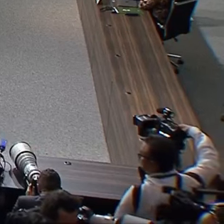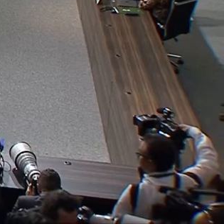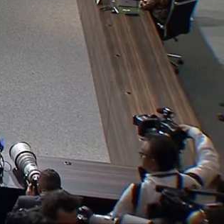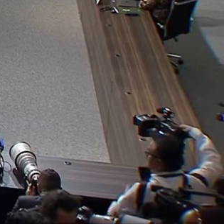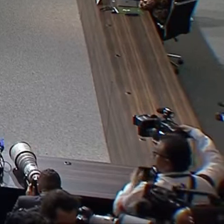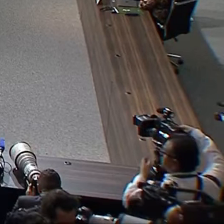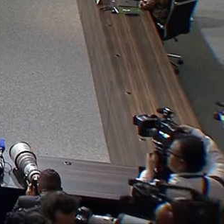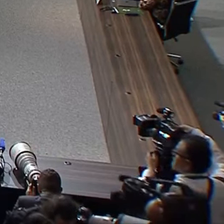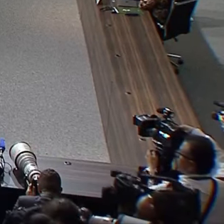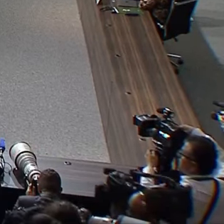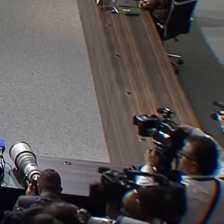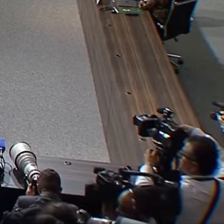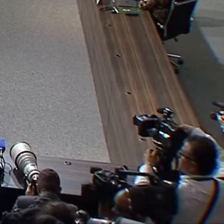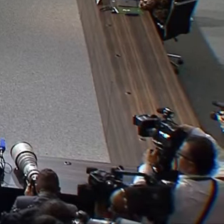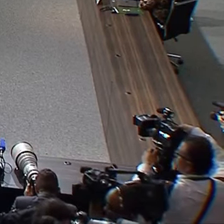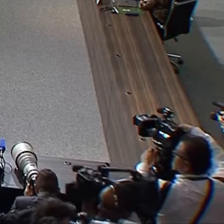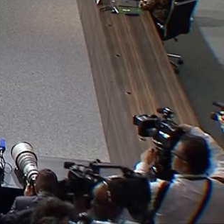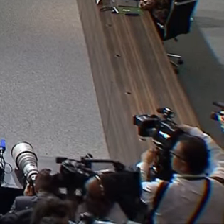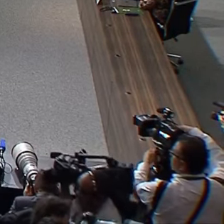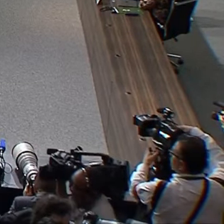Buenos días.